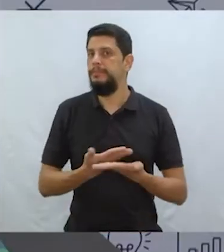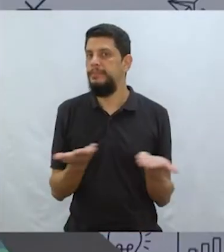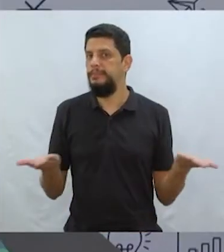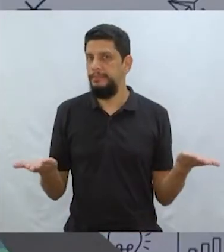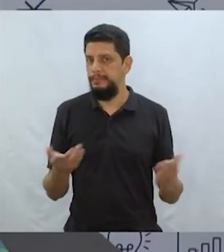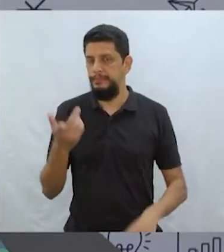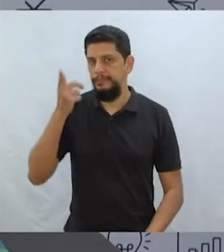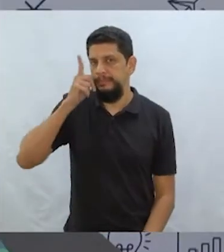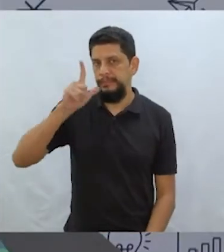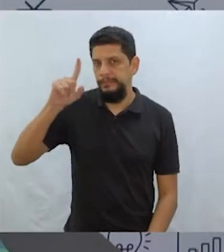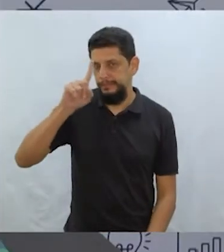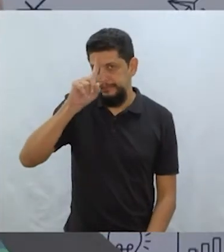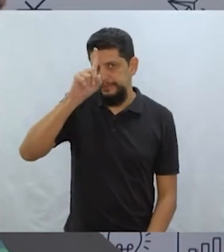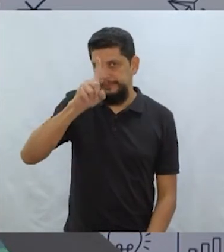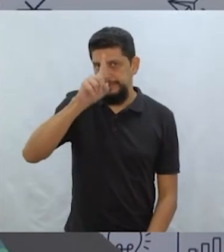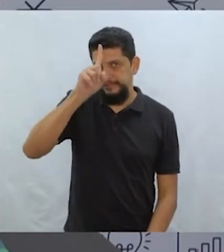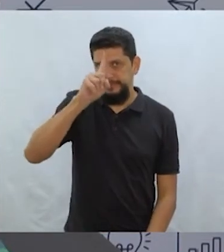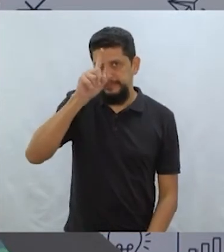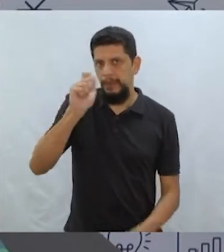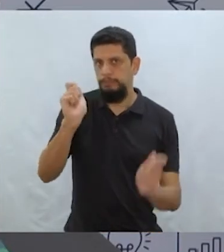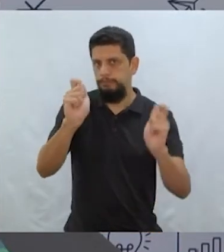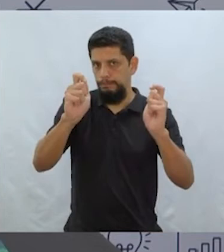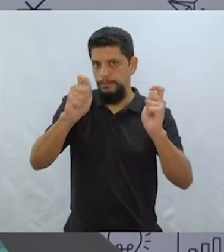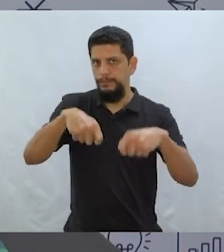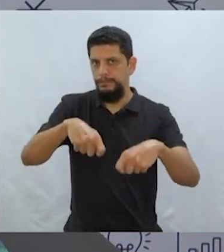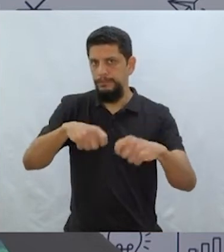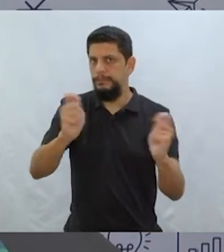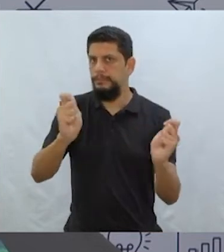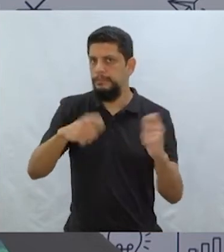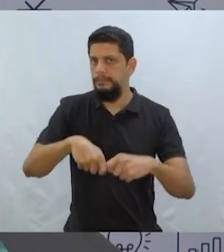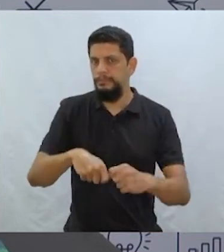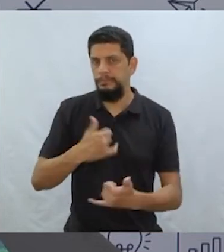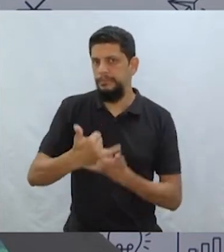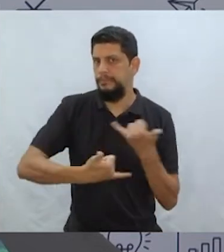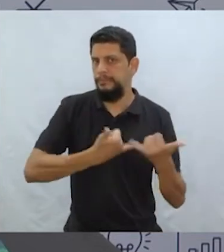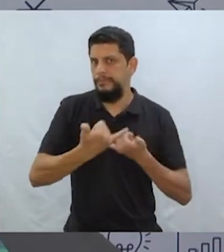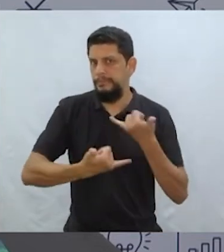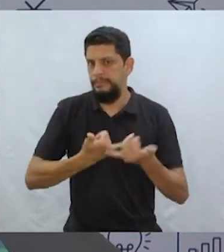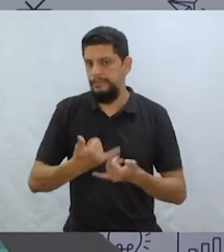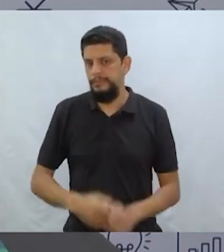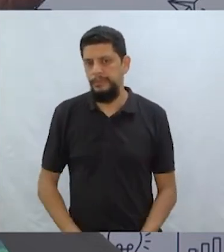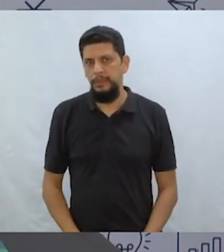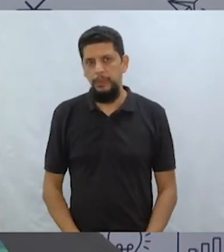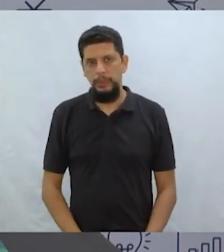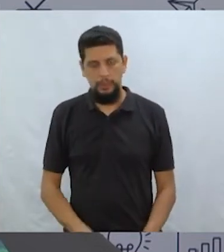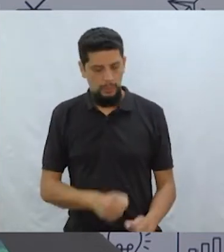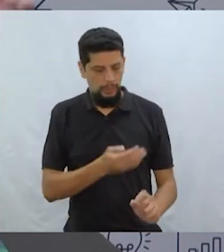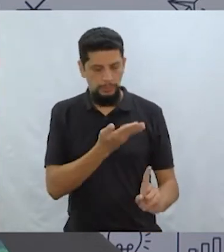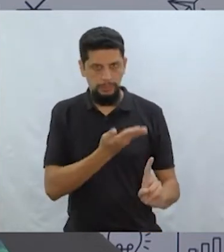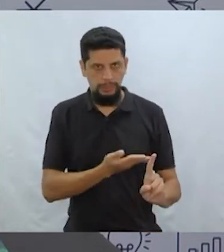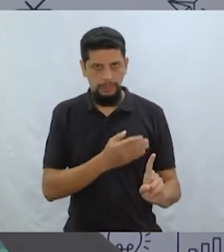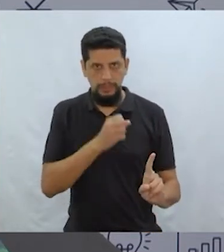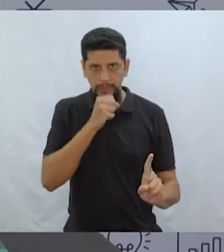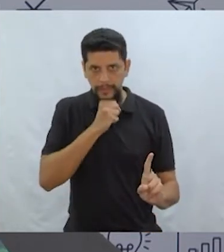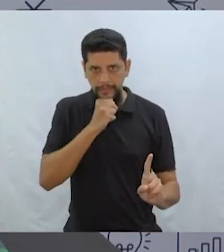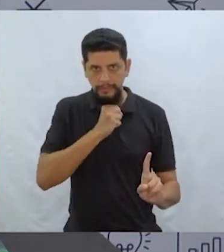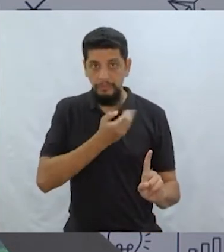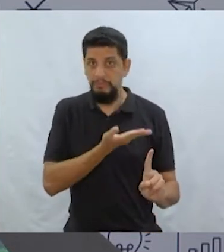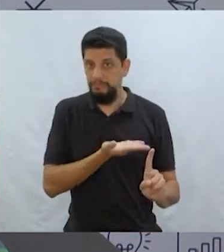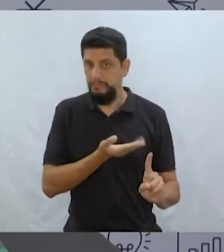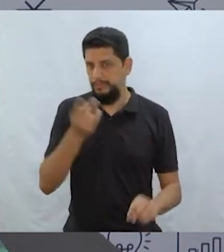E então conseguiu criar aí uma possibilidade de brincadeira com o bisavô